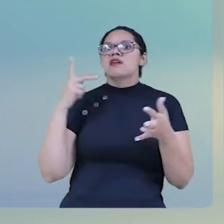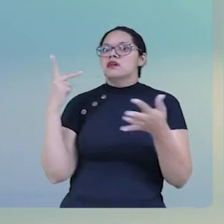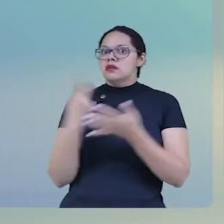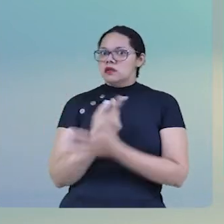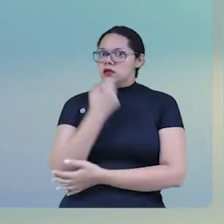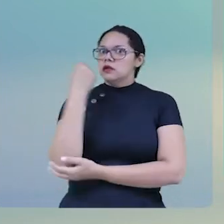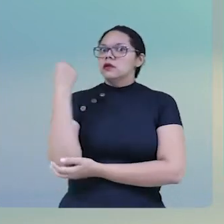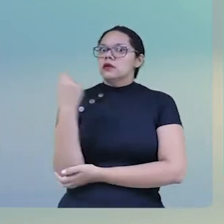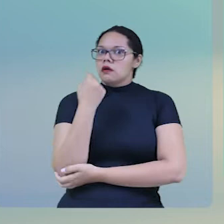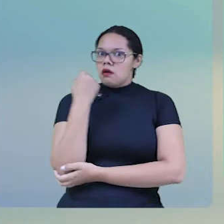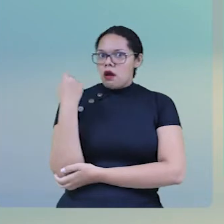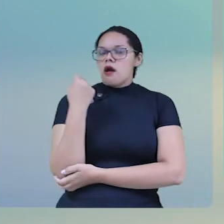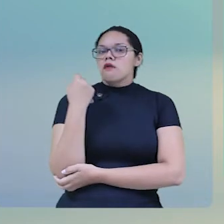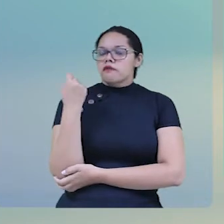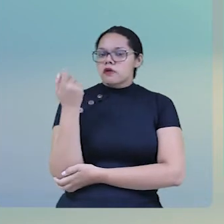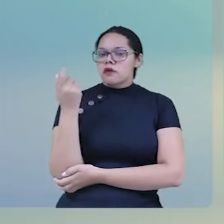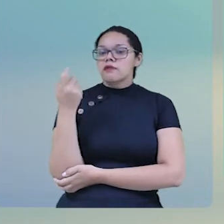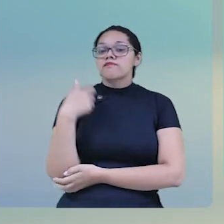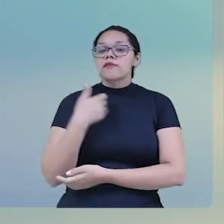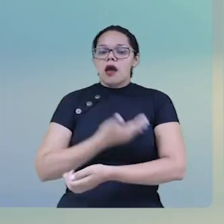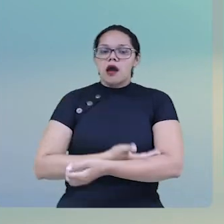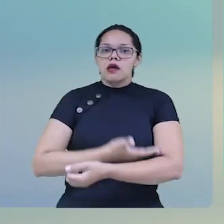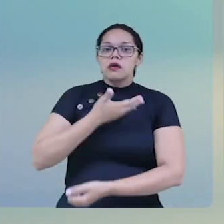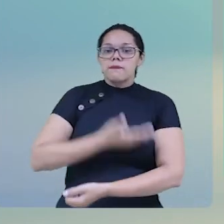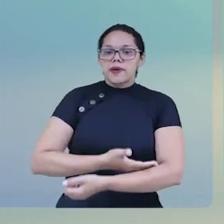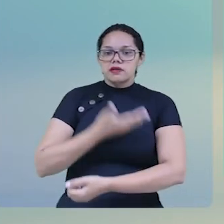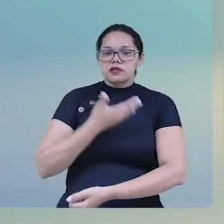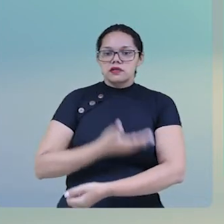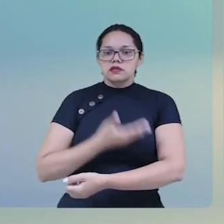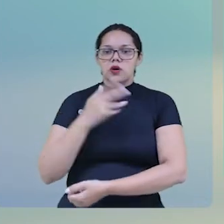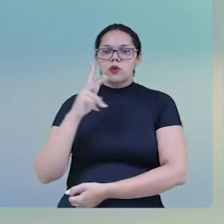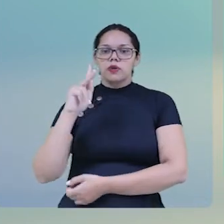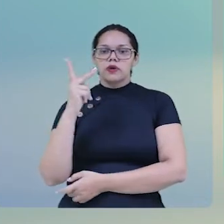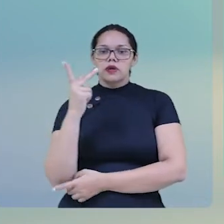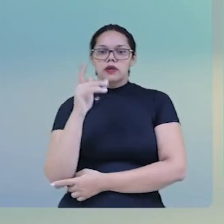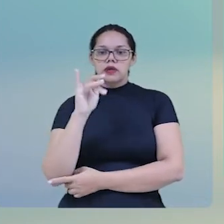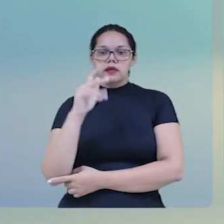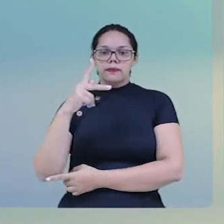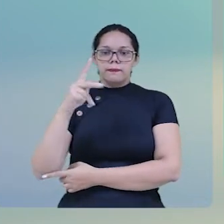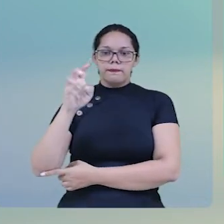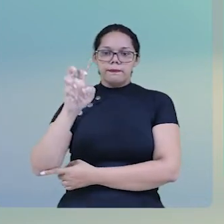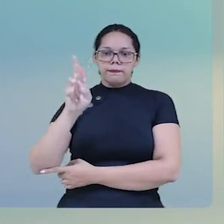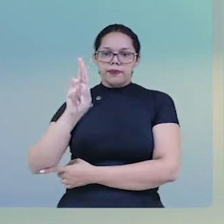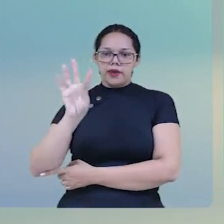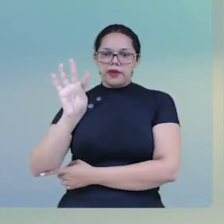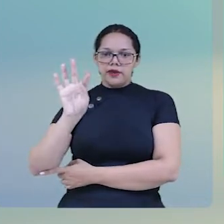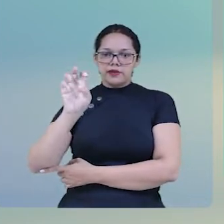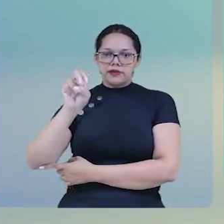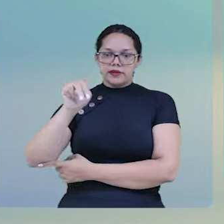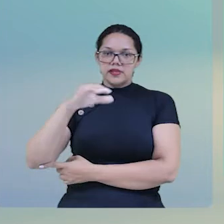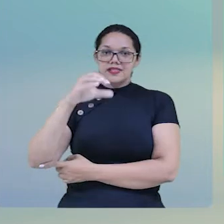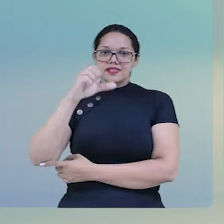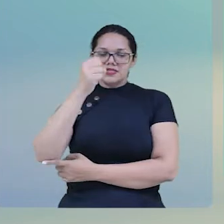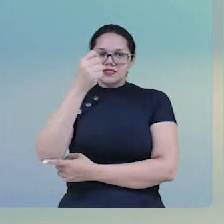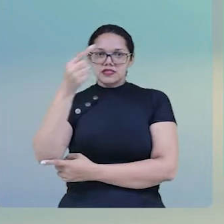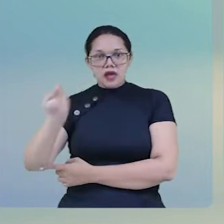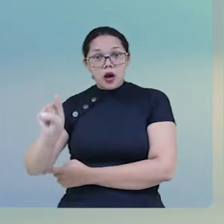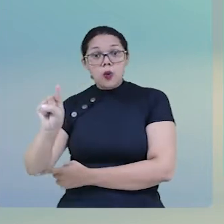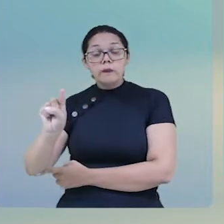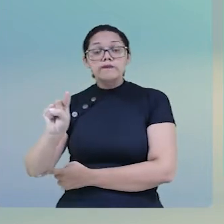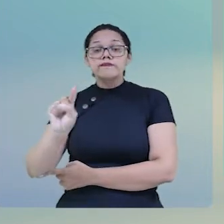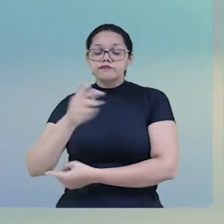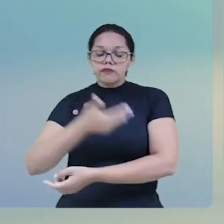provoca danos que podem ser irreversíveis é a hipertensão. A hipertensão é chamada